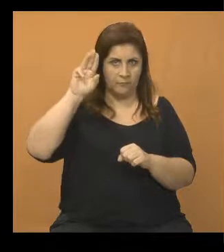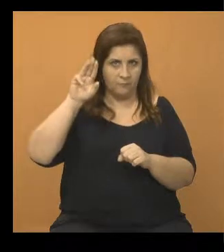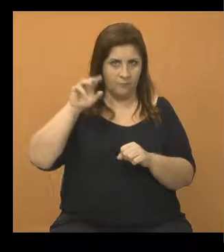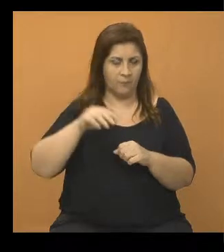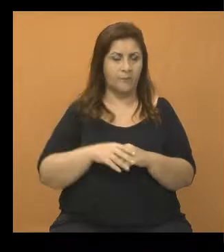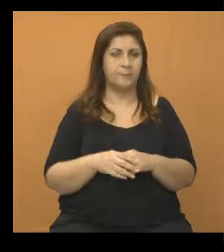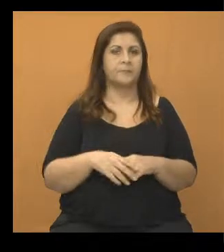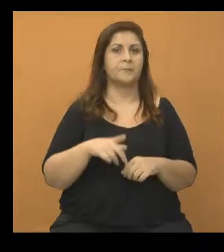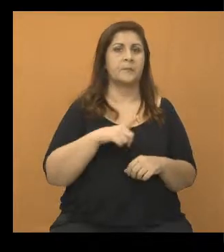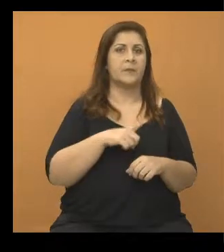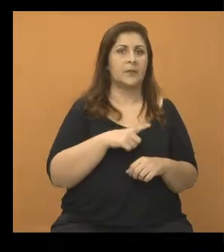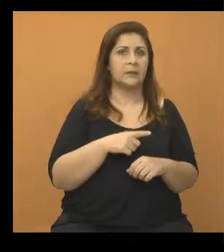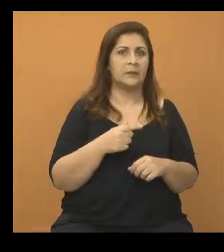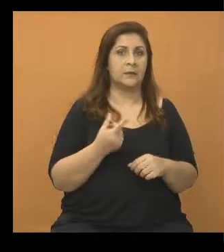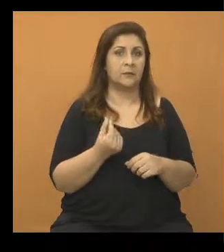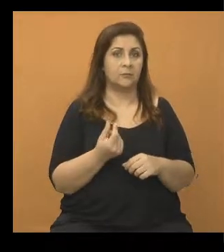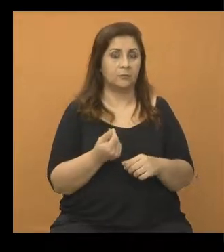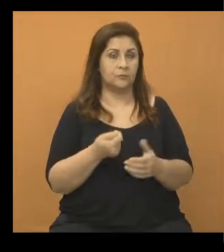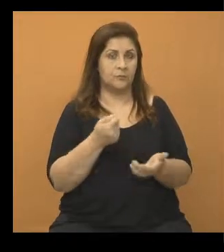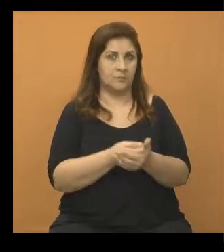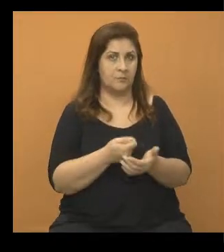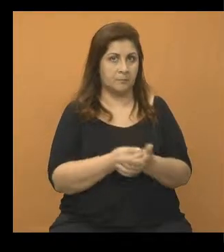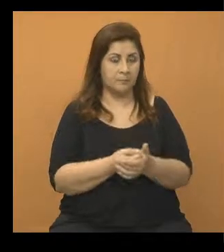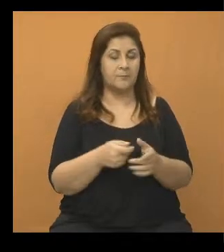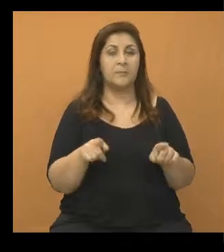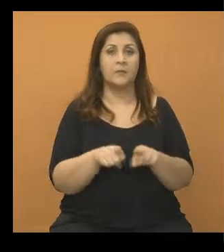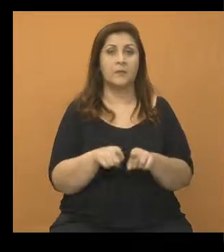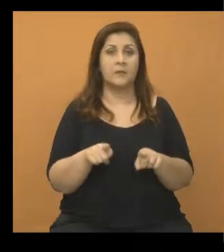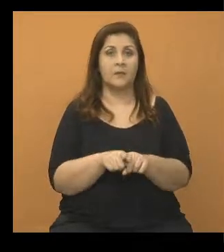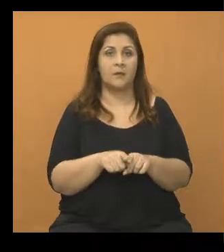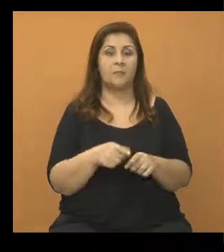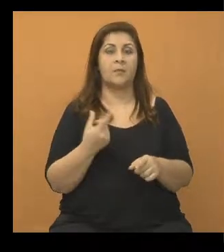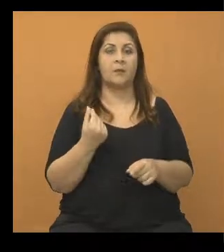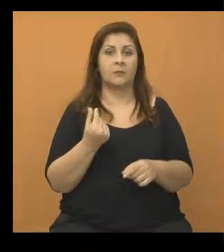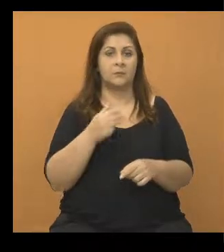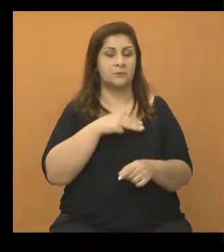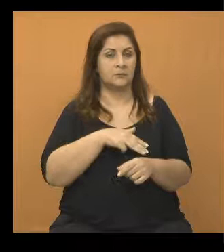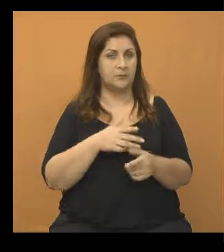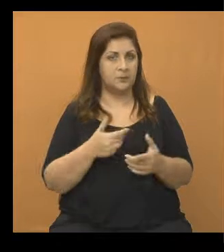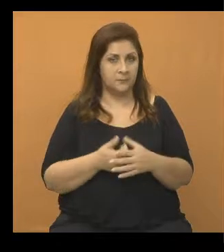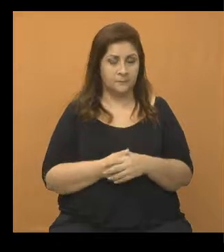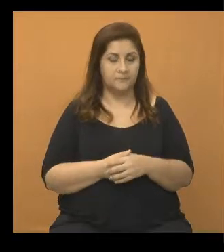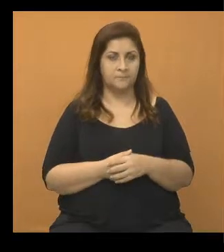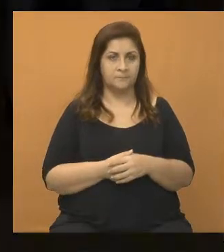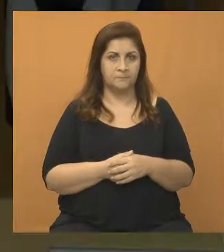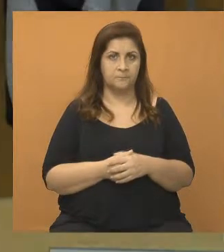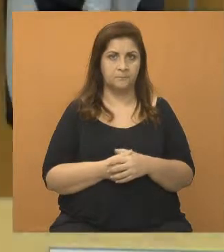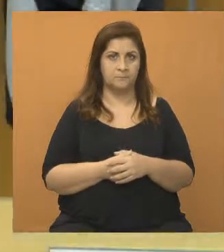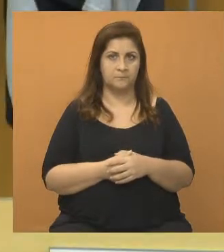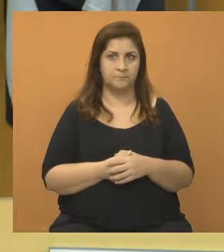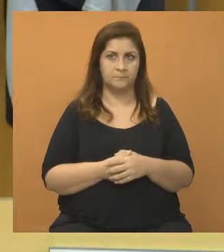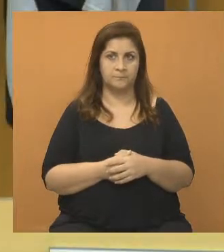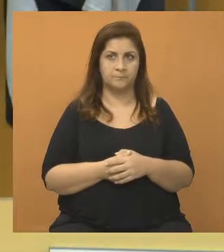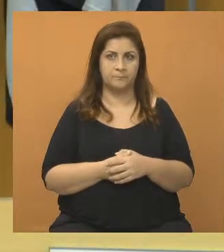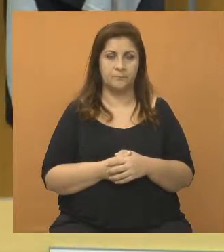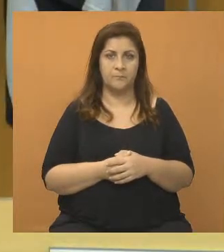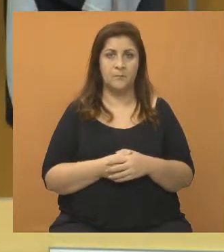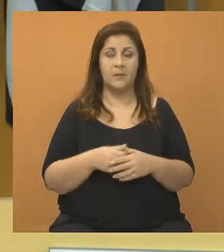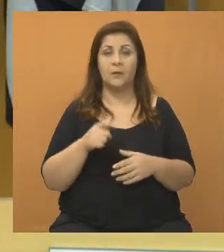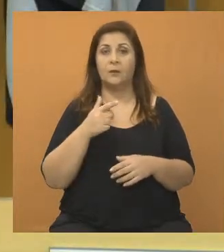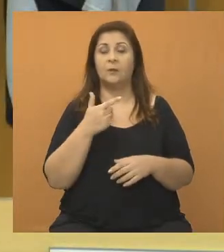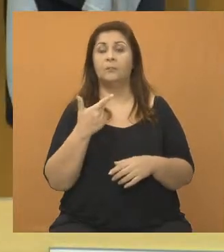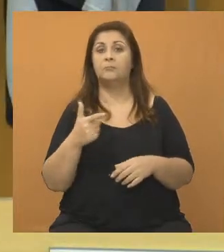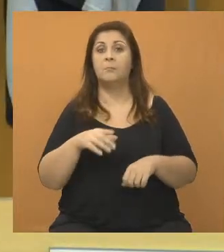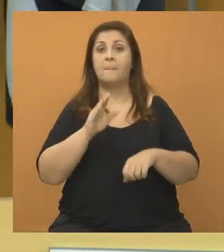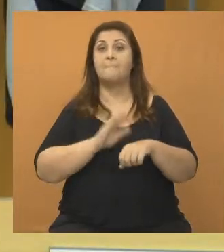os encargos judiciais e você tem folha, né? E por mais que não se aumente o efetivo,